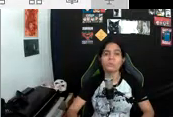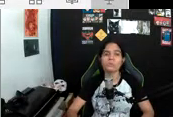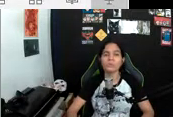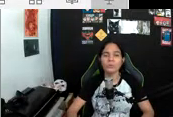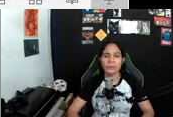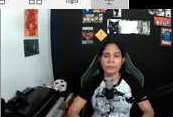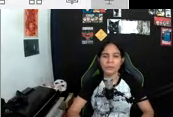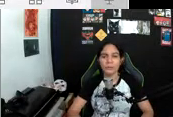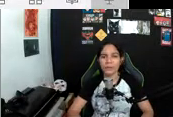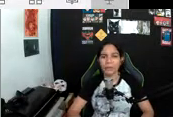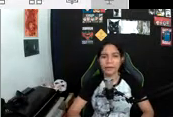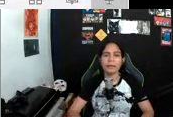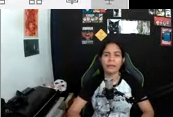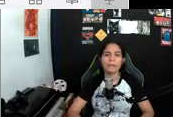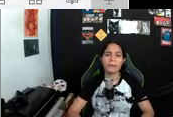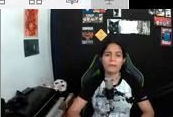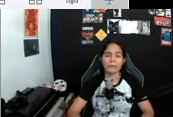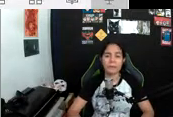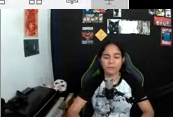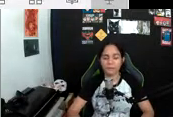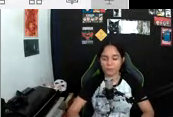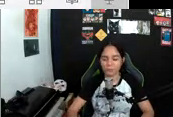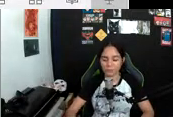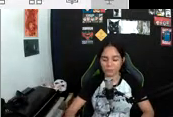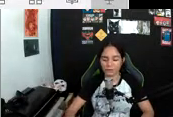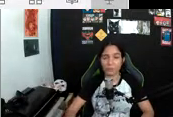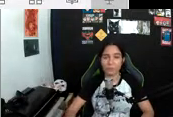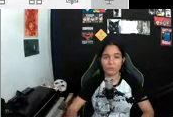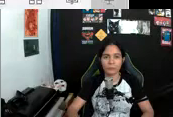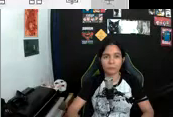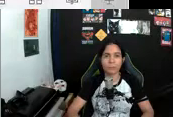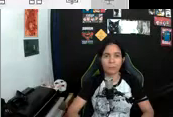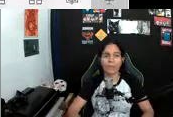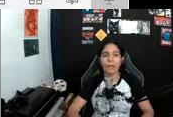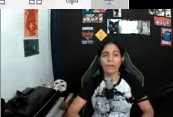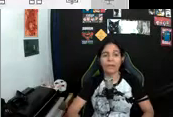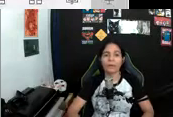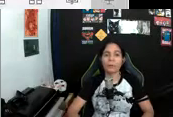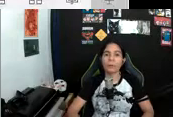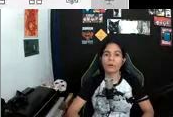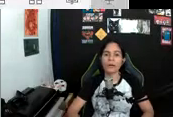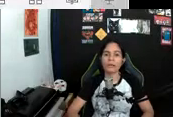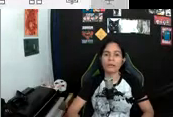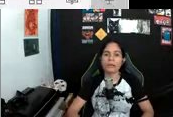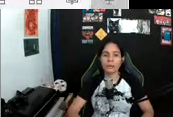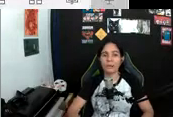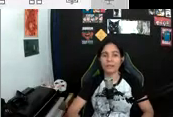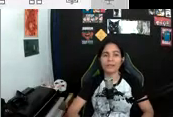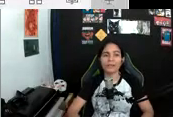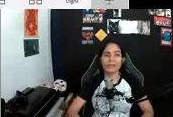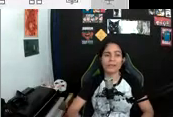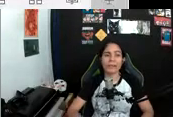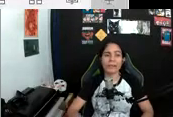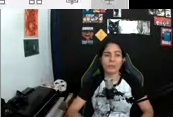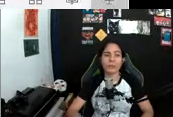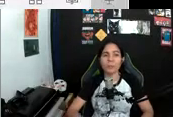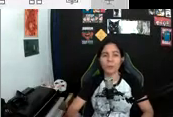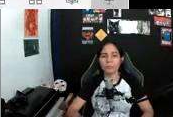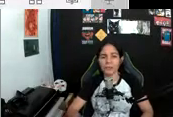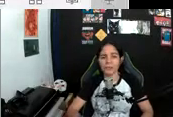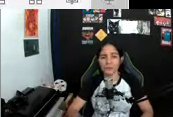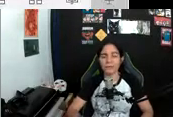uma conduta, né, levando em consideração todos esses pontos. Então, o profissional de enfermagem ele tem que